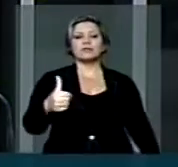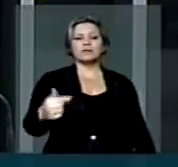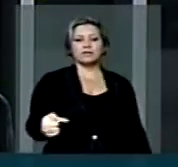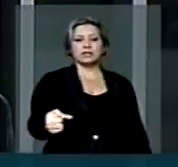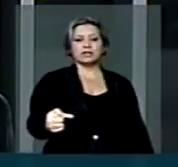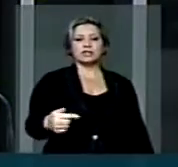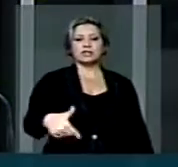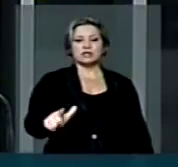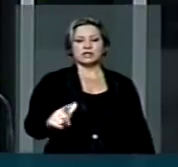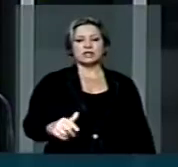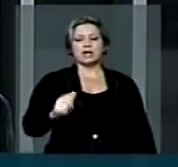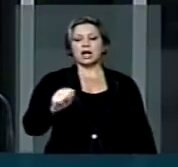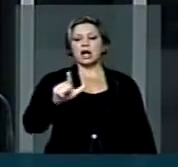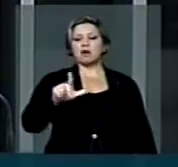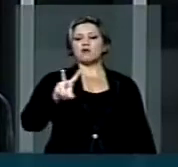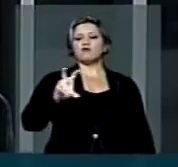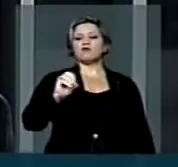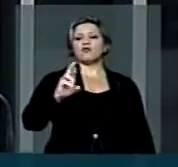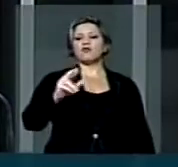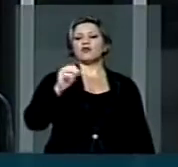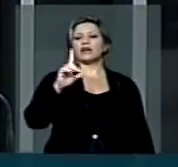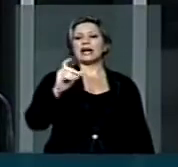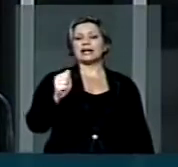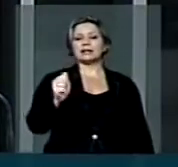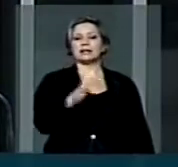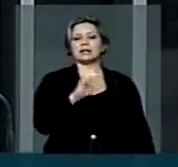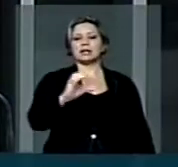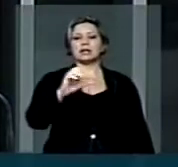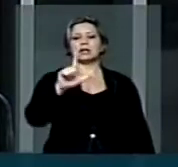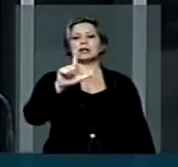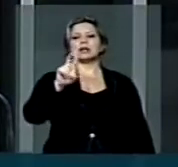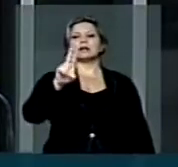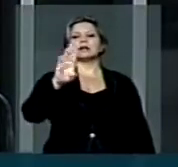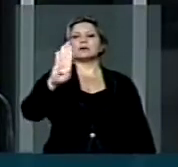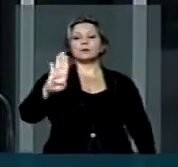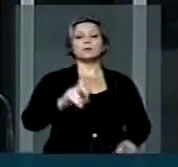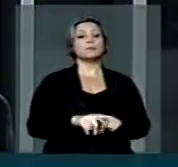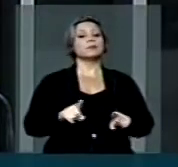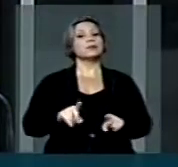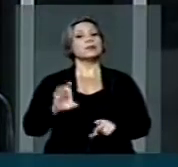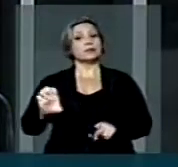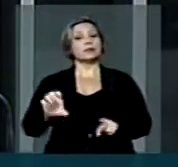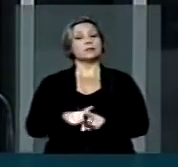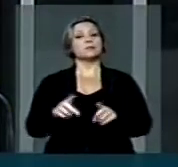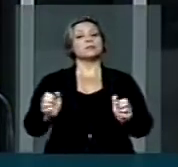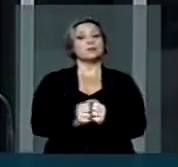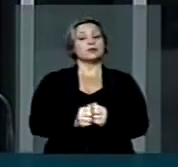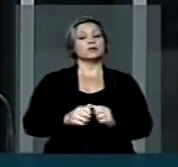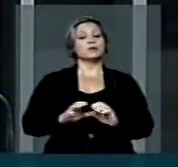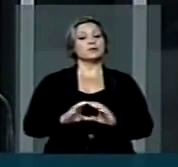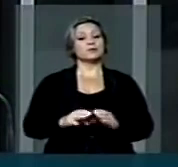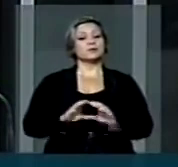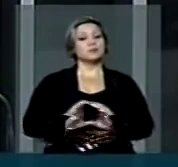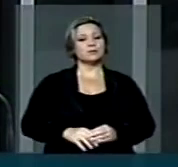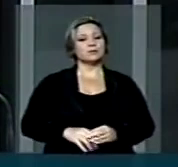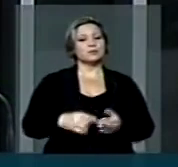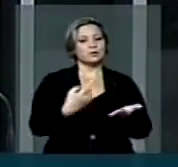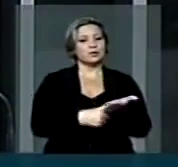no Alvorada Clube. Ela é muito importante, até porque uma parceria com